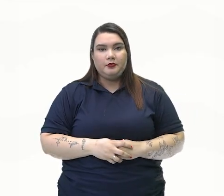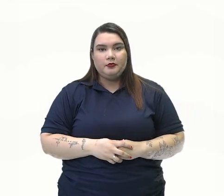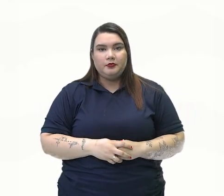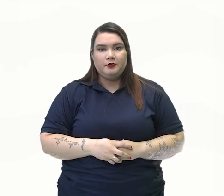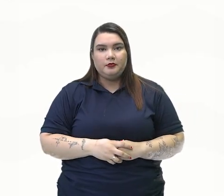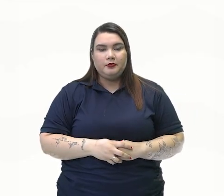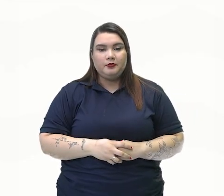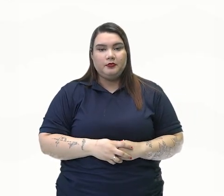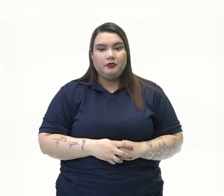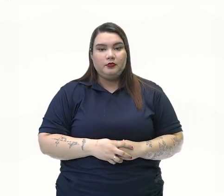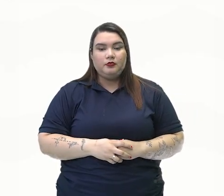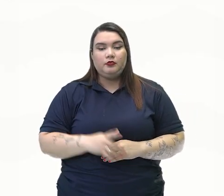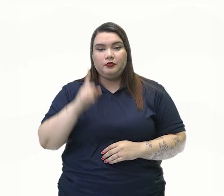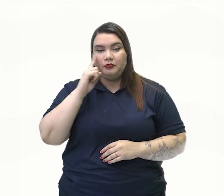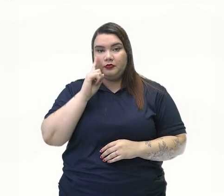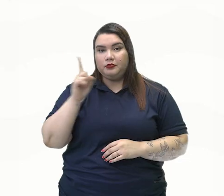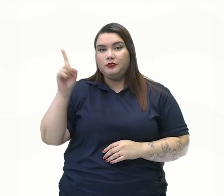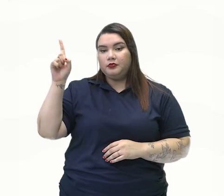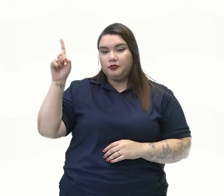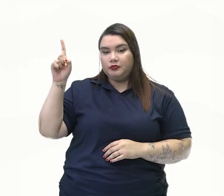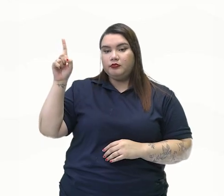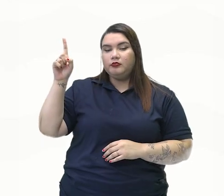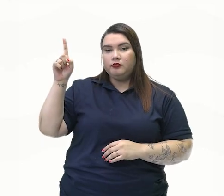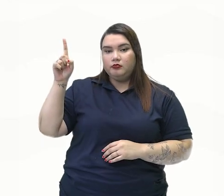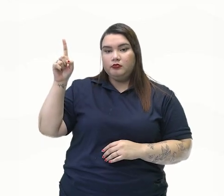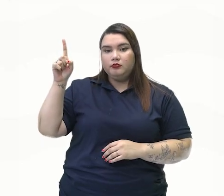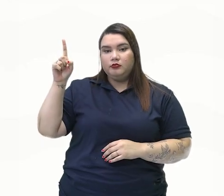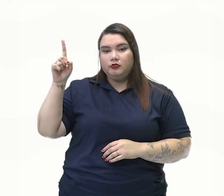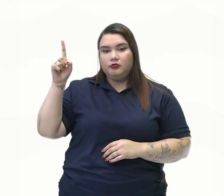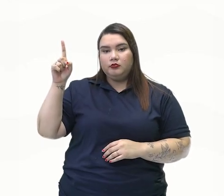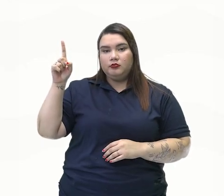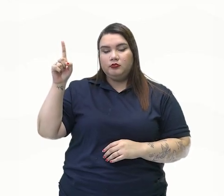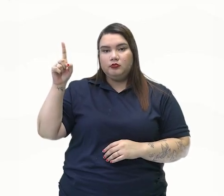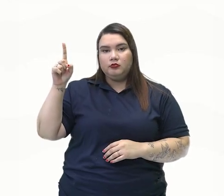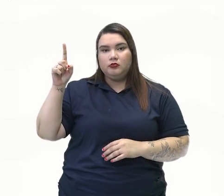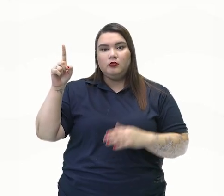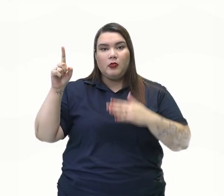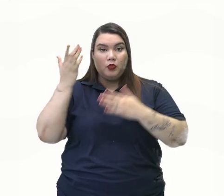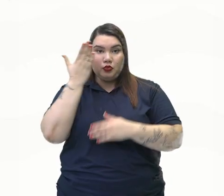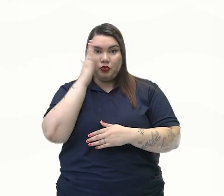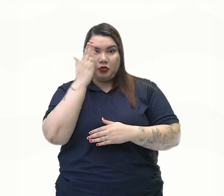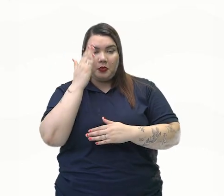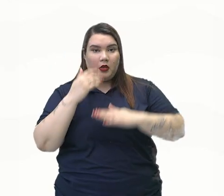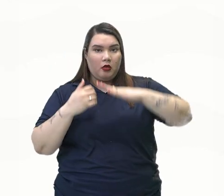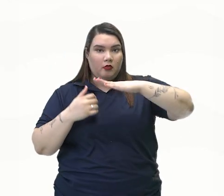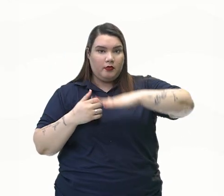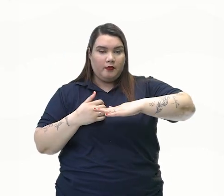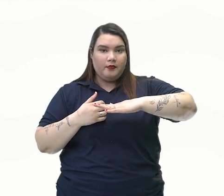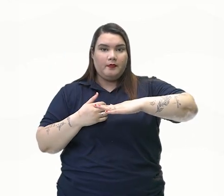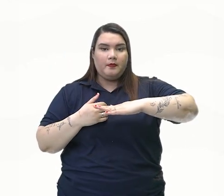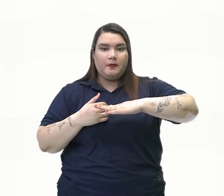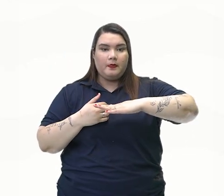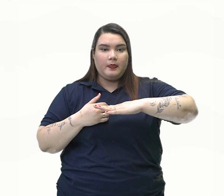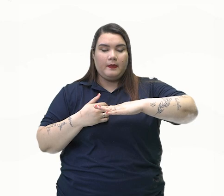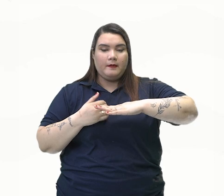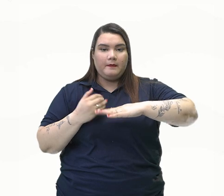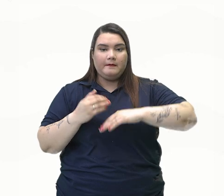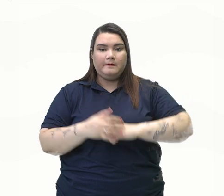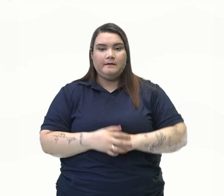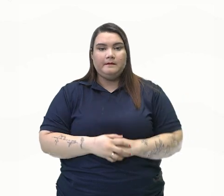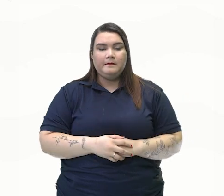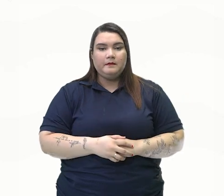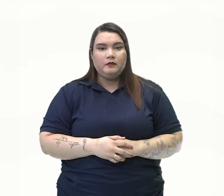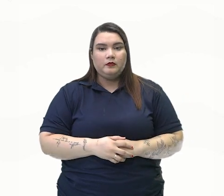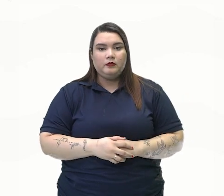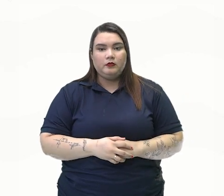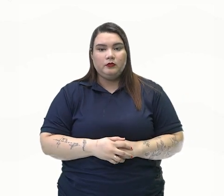você percebe, os raios de luz chegam aonde? Ao espelho. Aí você tem